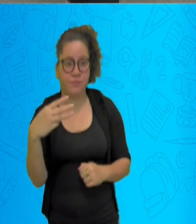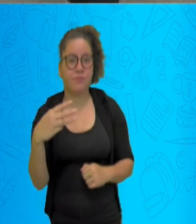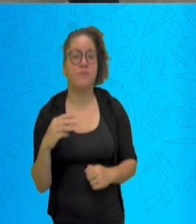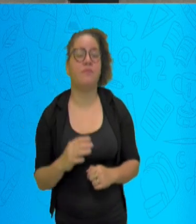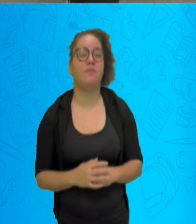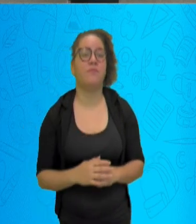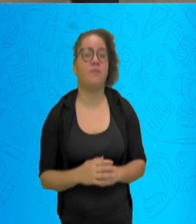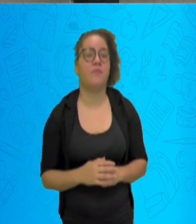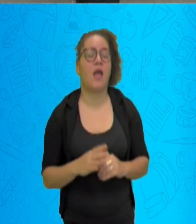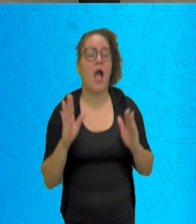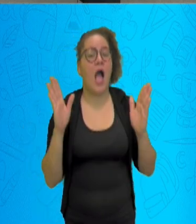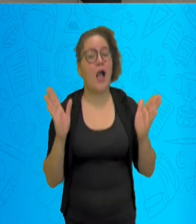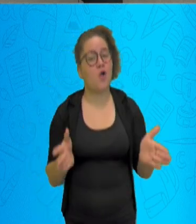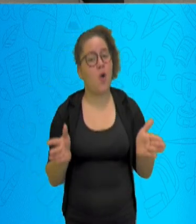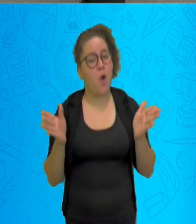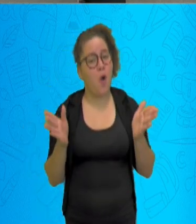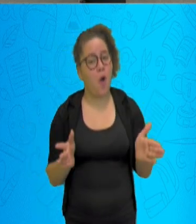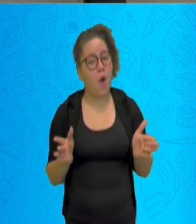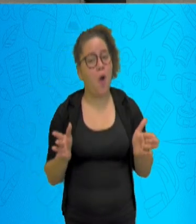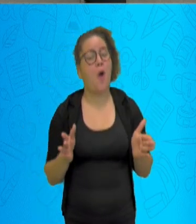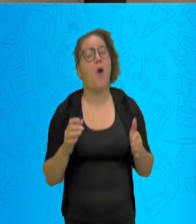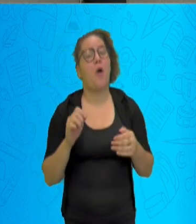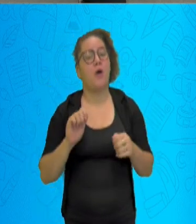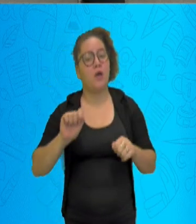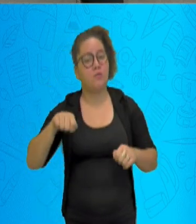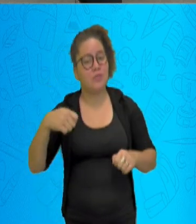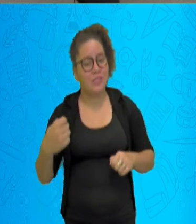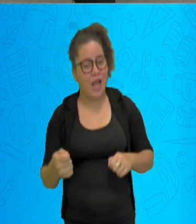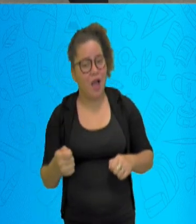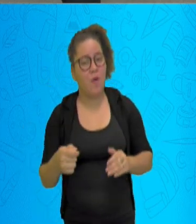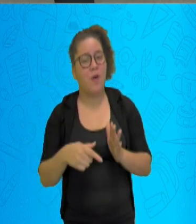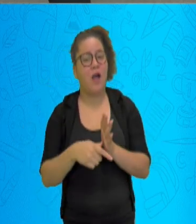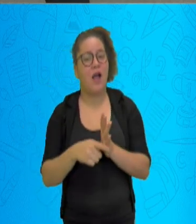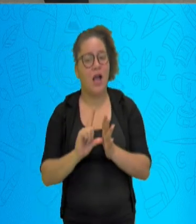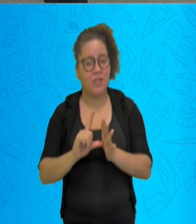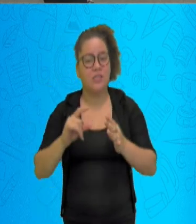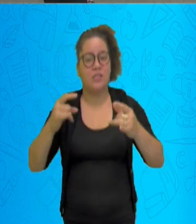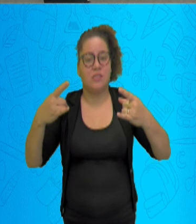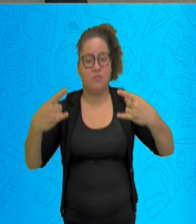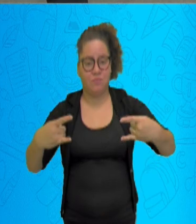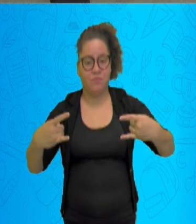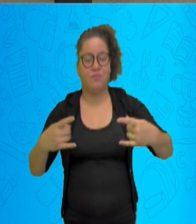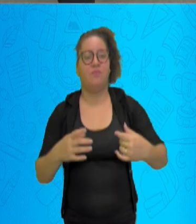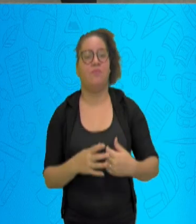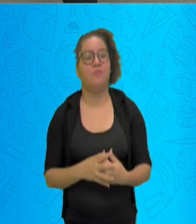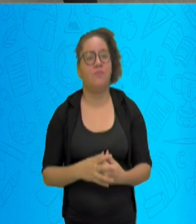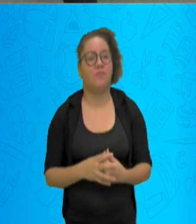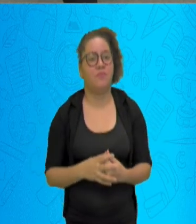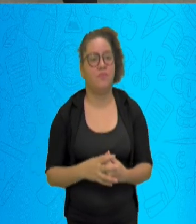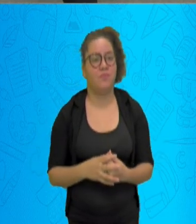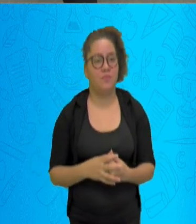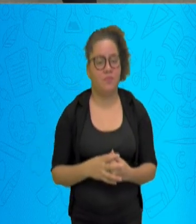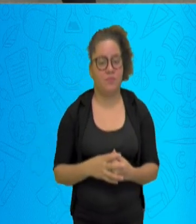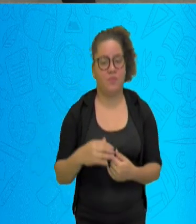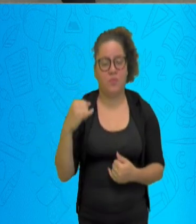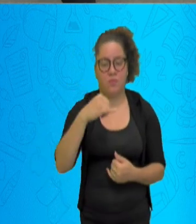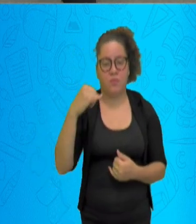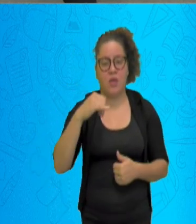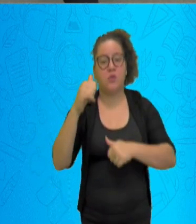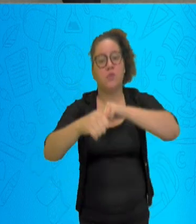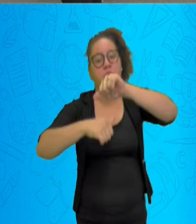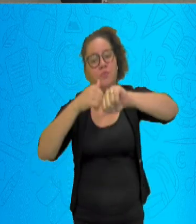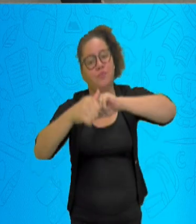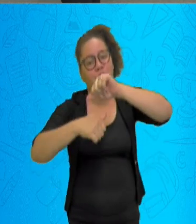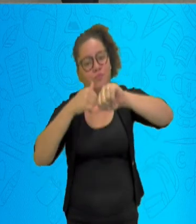33. Agora eu vou resolver esse sinal aqui do colchete. menos antes,